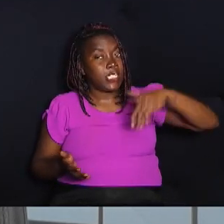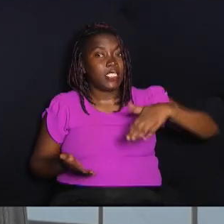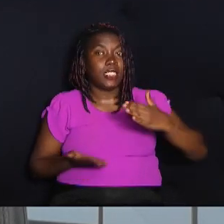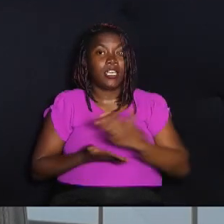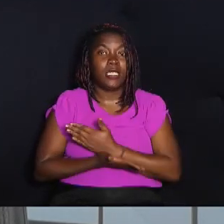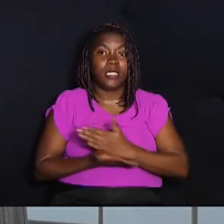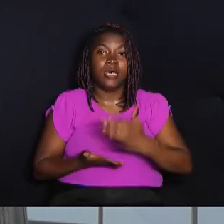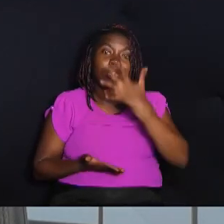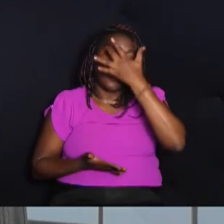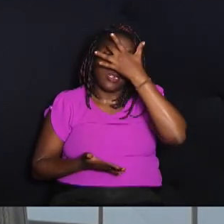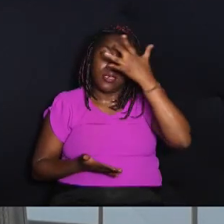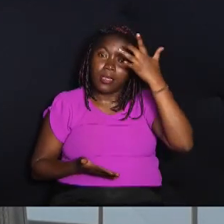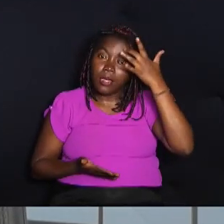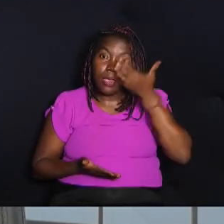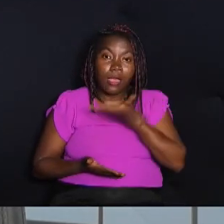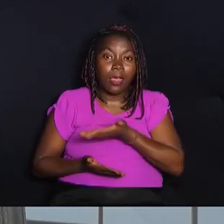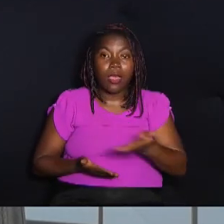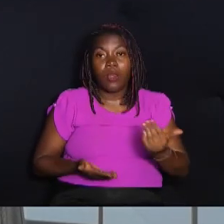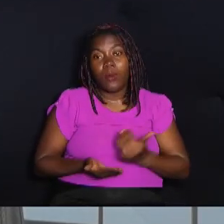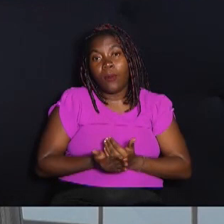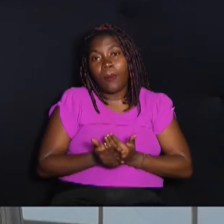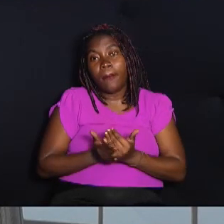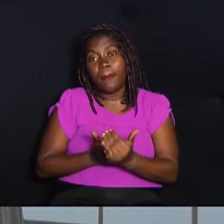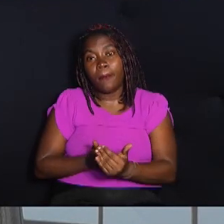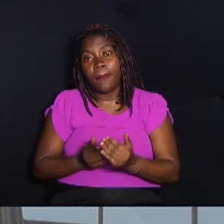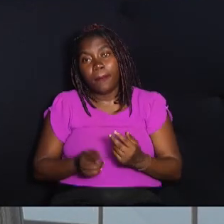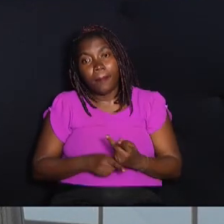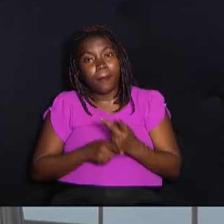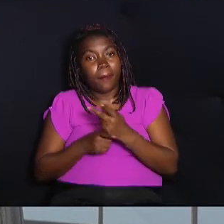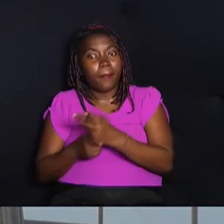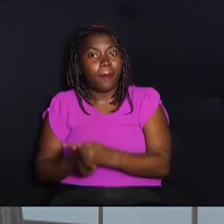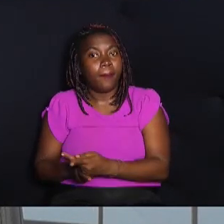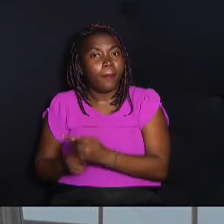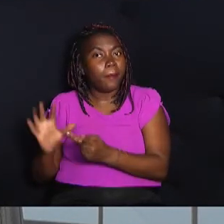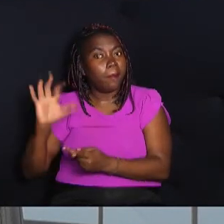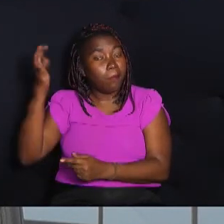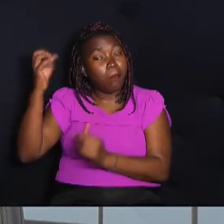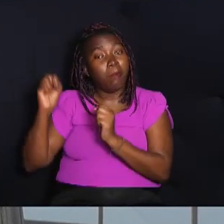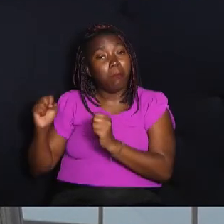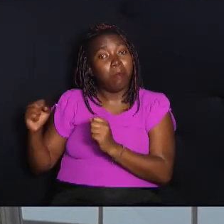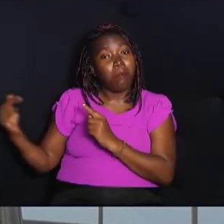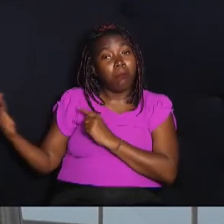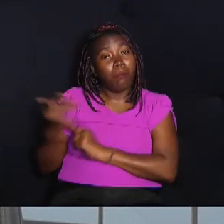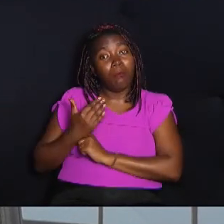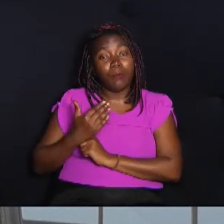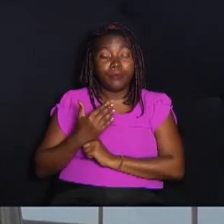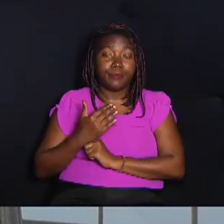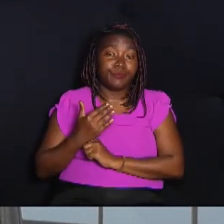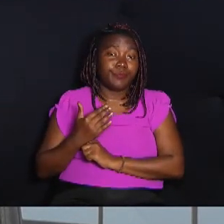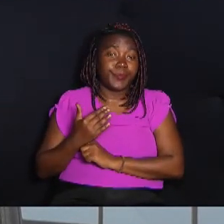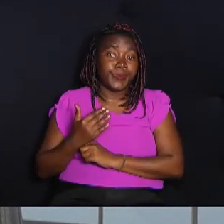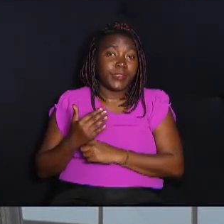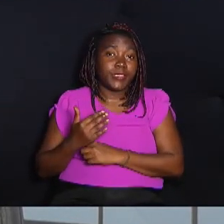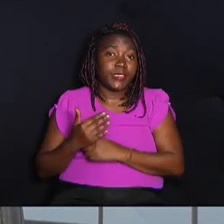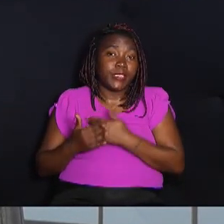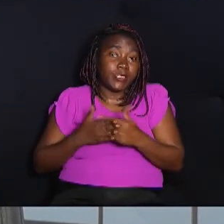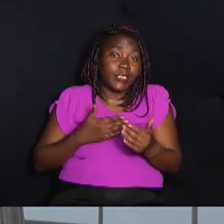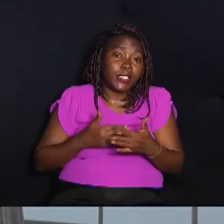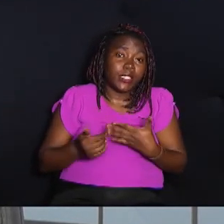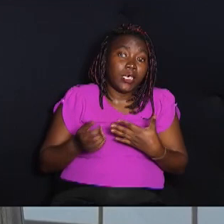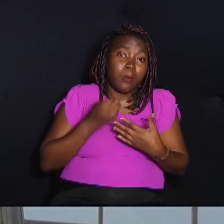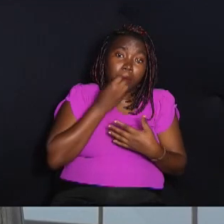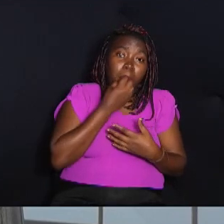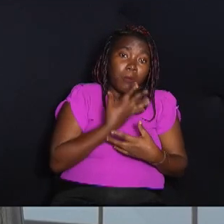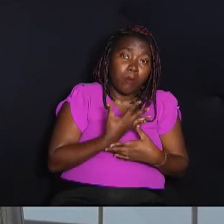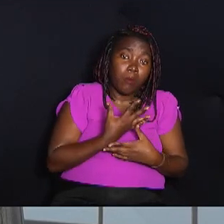pessoas, elas começam a buscar algumas situações que possam favorecer, né? Que seja uma boa alimentação, que